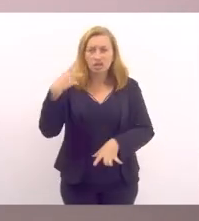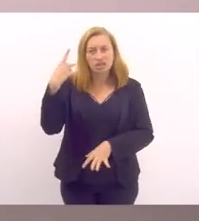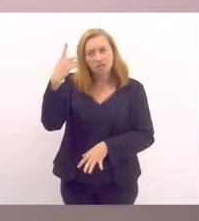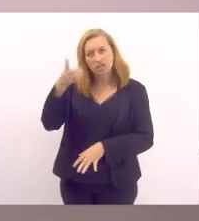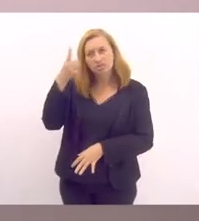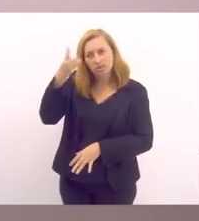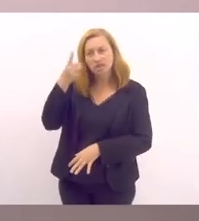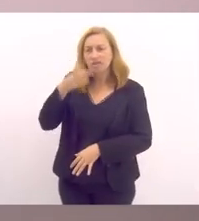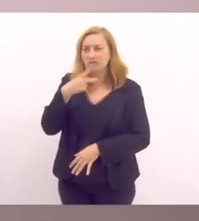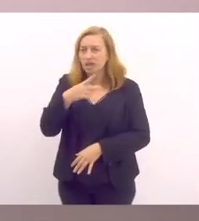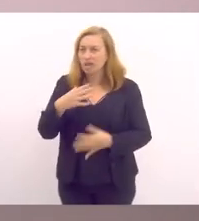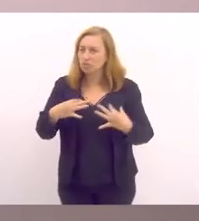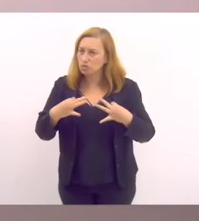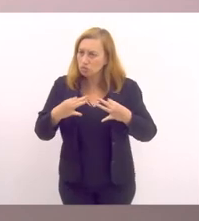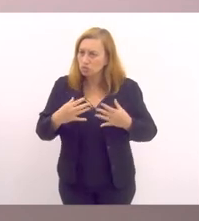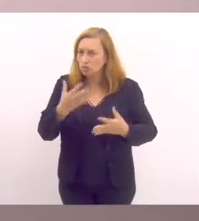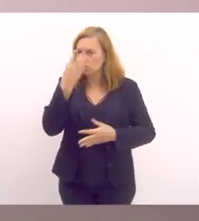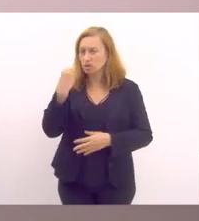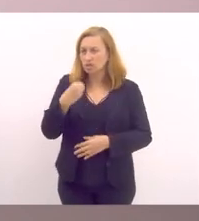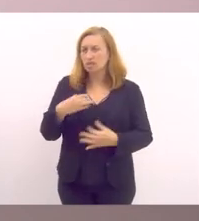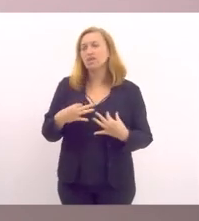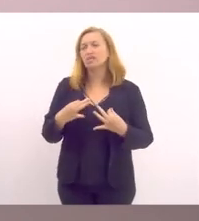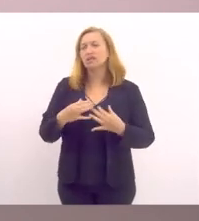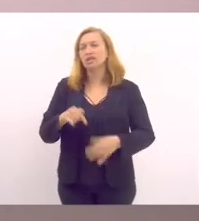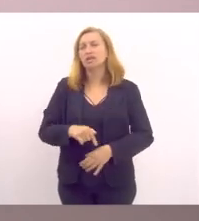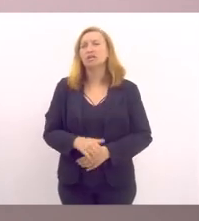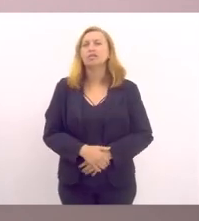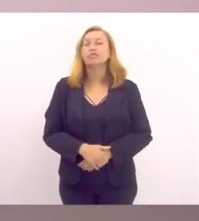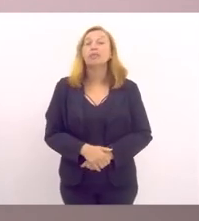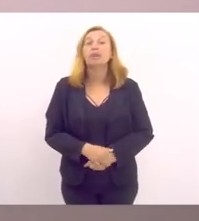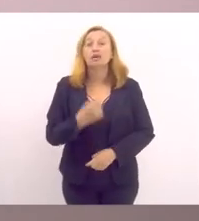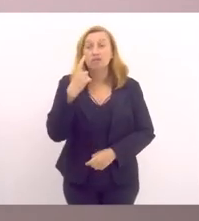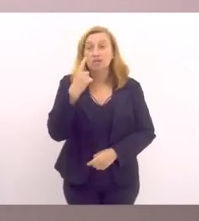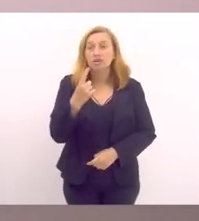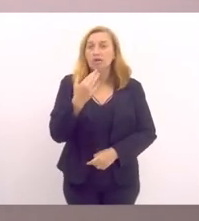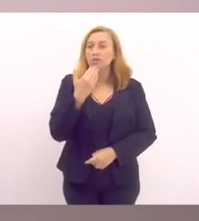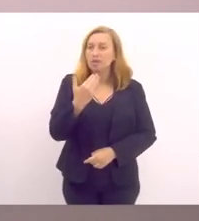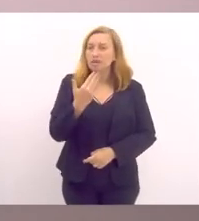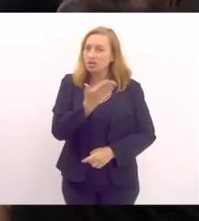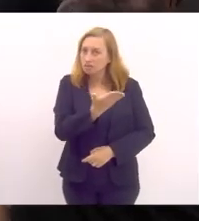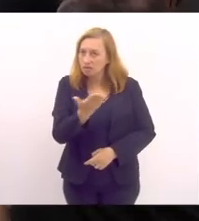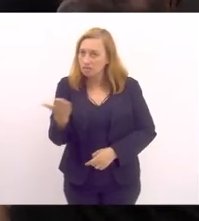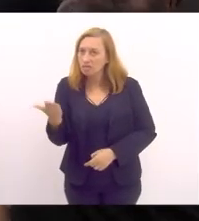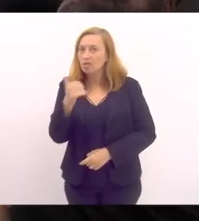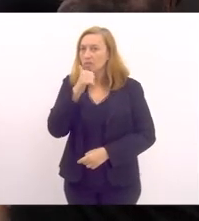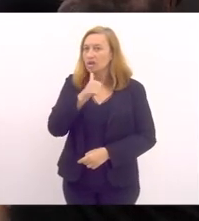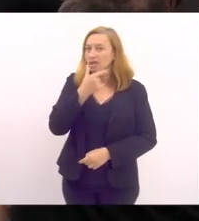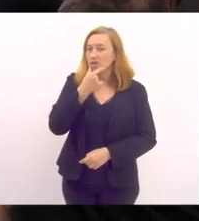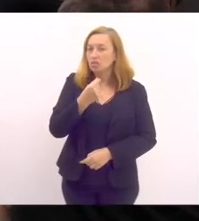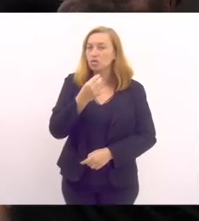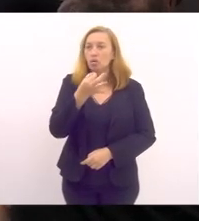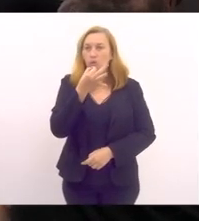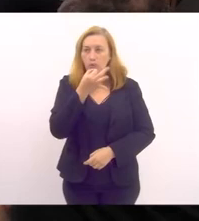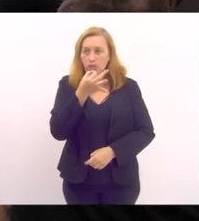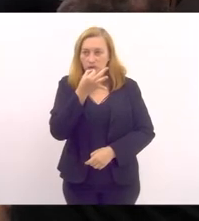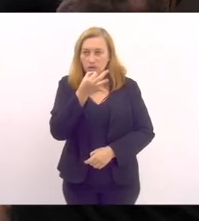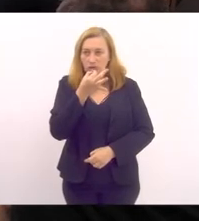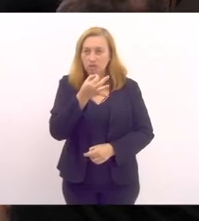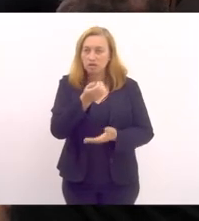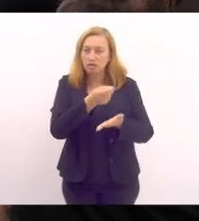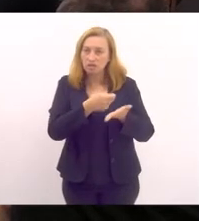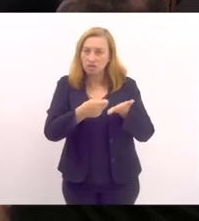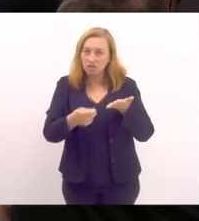desculpe, mas eu estou à disposição, tá, gente? Então, olha só, eu queria pedir aos senhores e senhoras opiniões, vai estar escrito